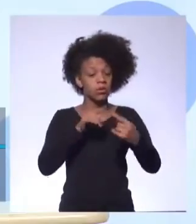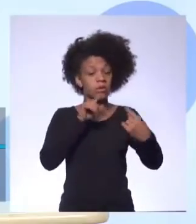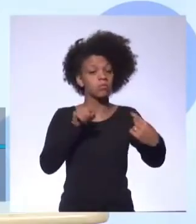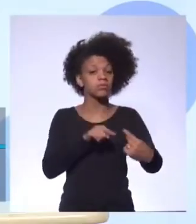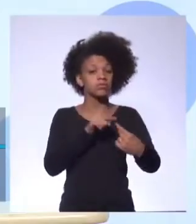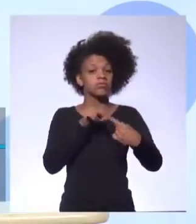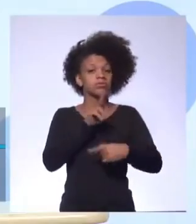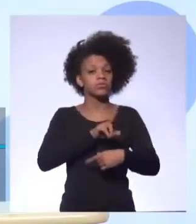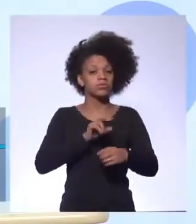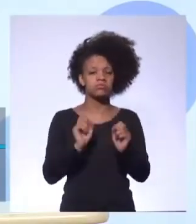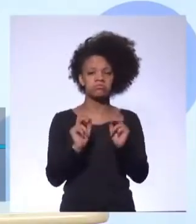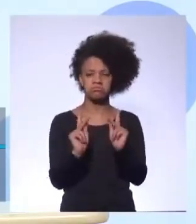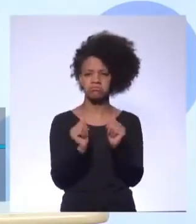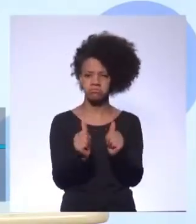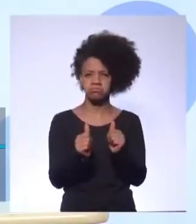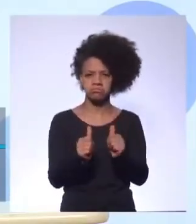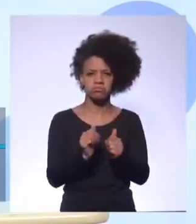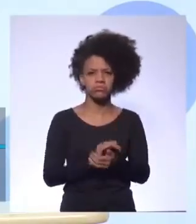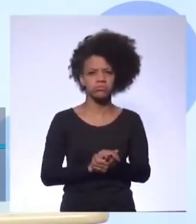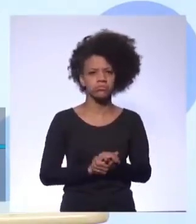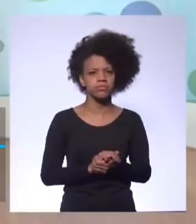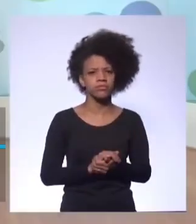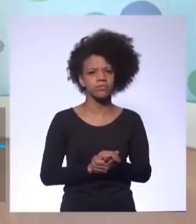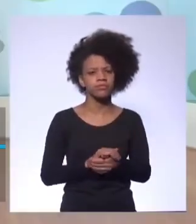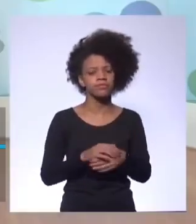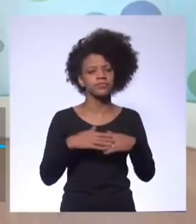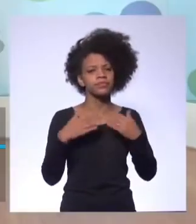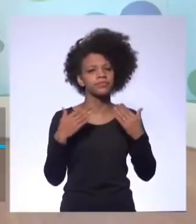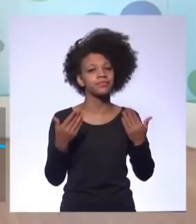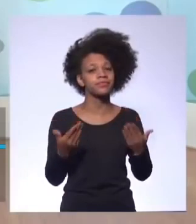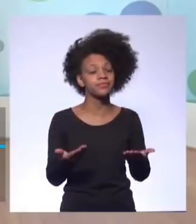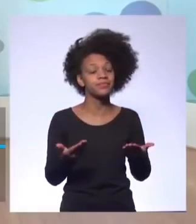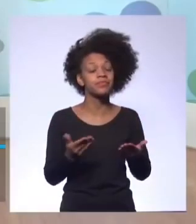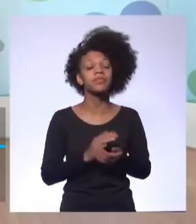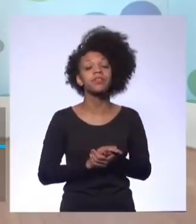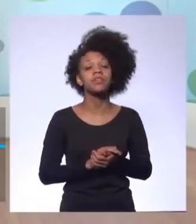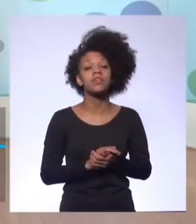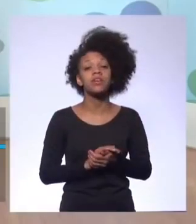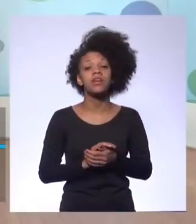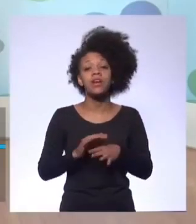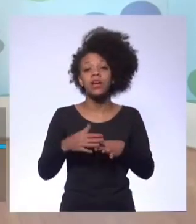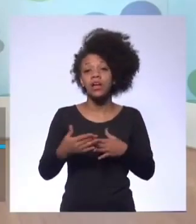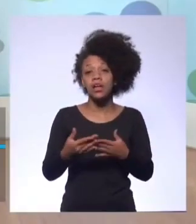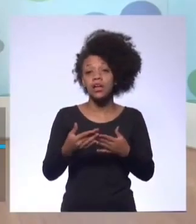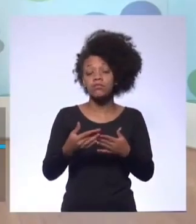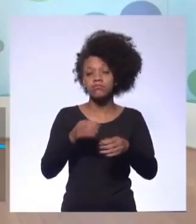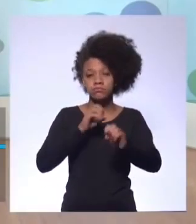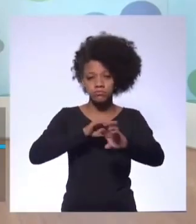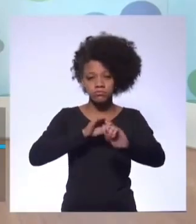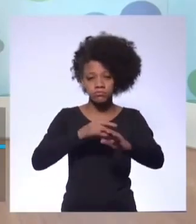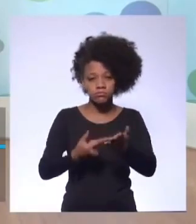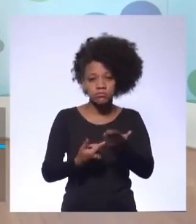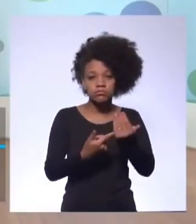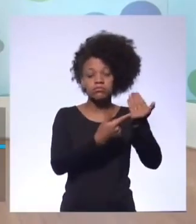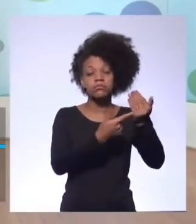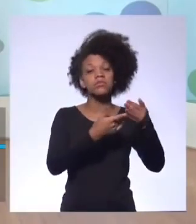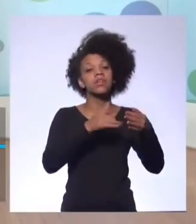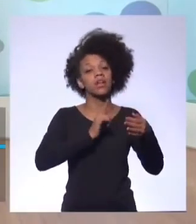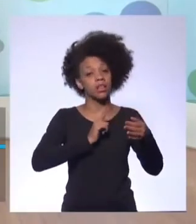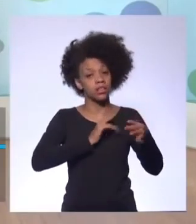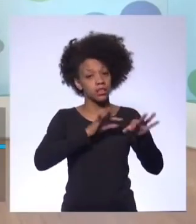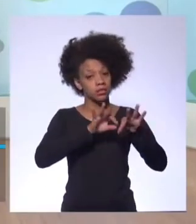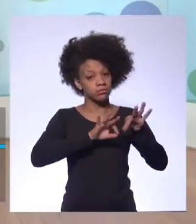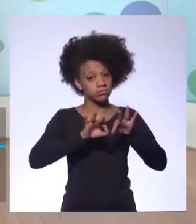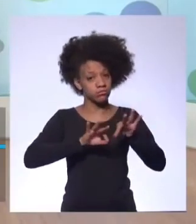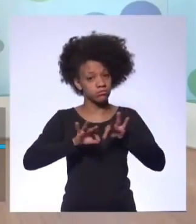esse uso, ok, tudo bem, né? É verdade. Já que foi está uma acontecendo adaptação agora, não é? Isso. O ensino híbrido contempla no planejamento